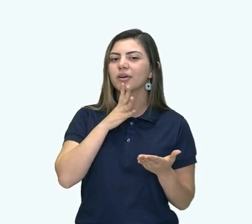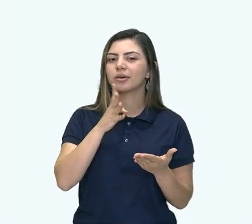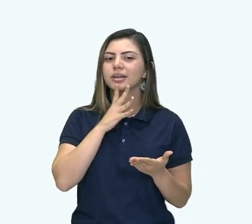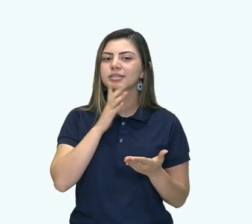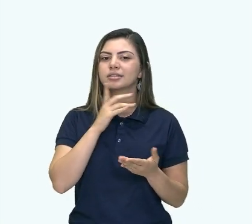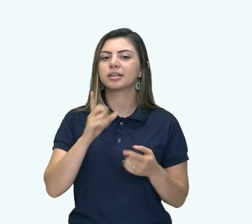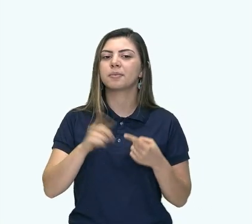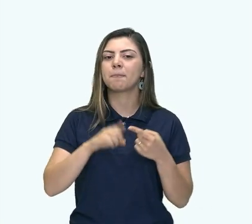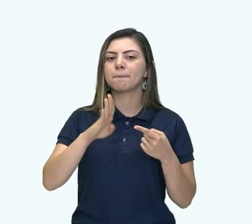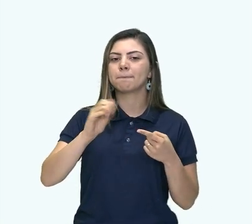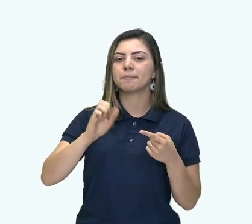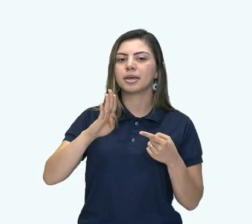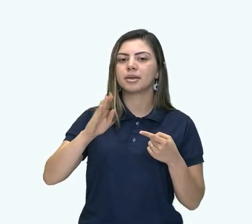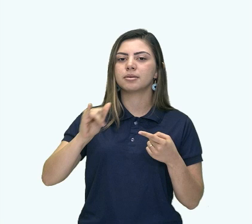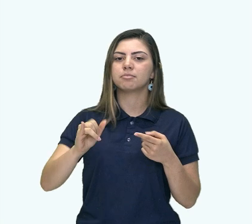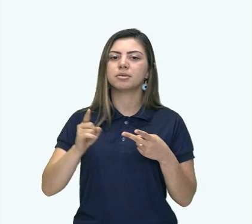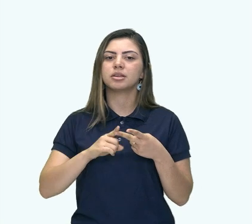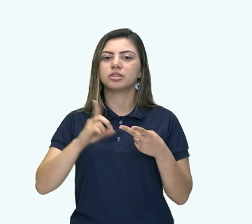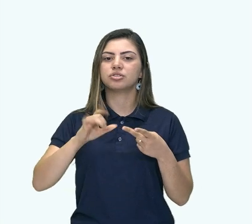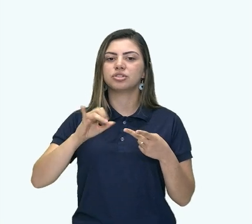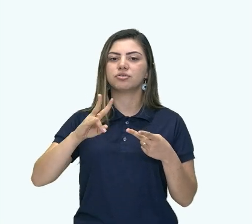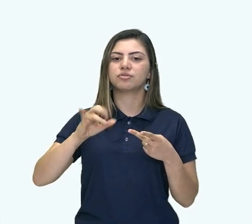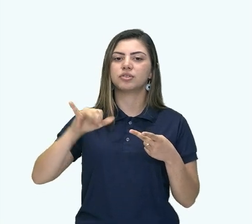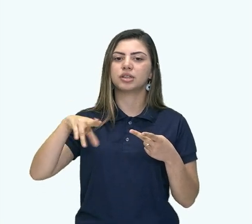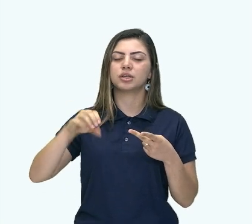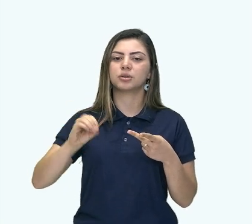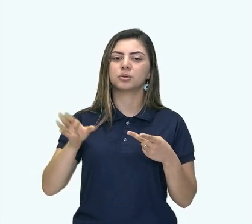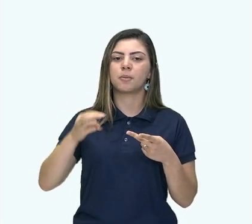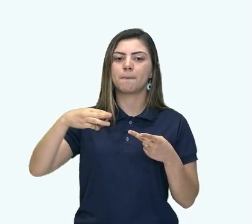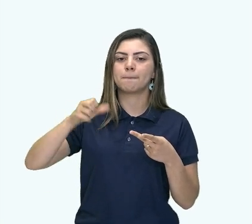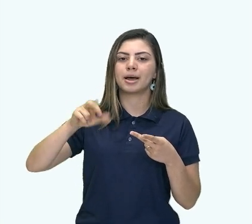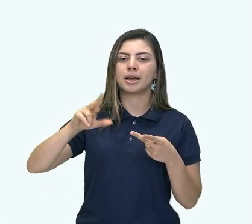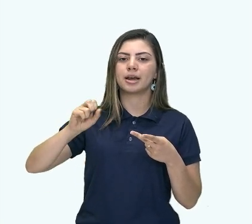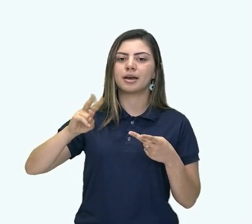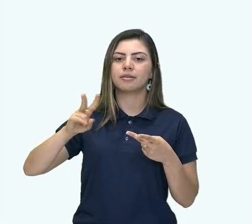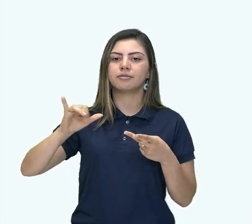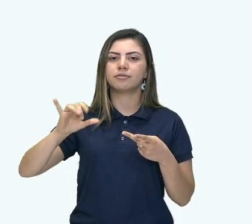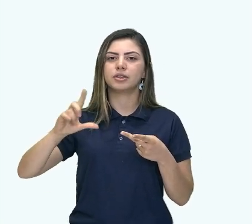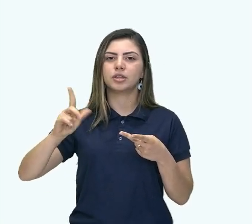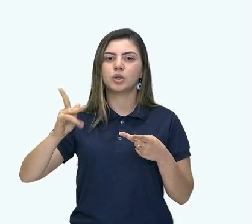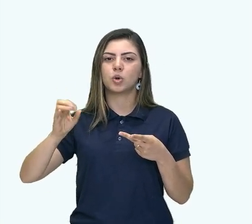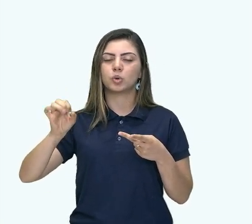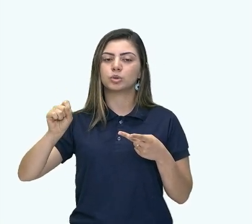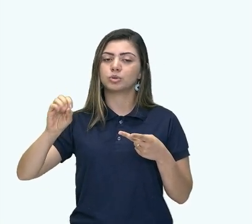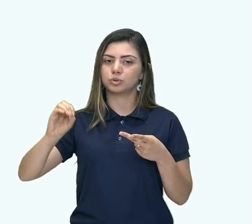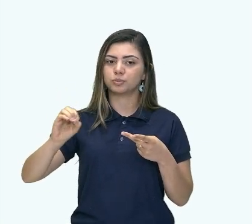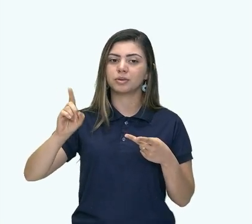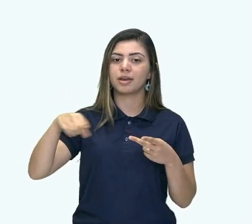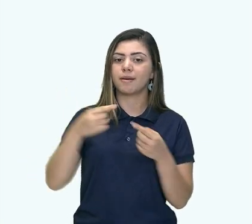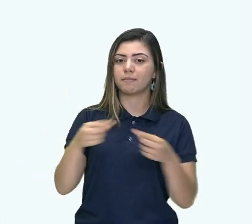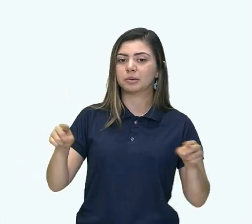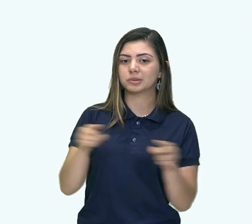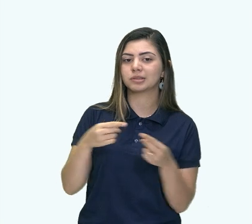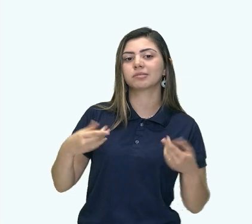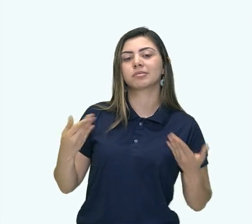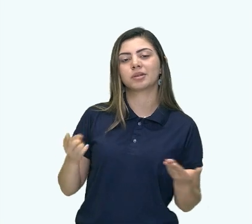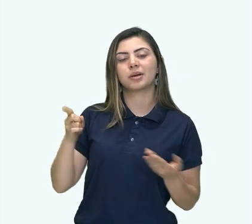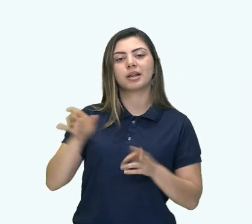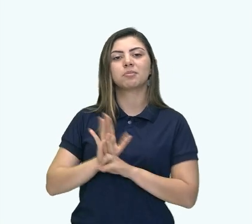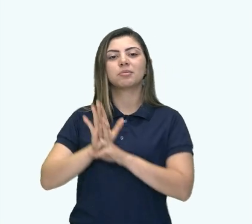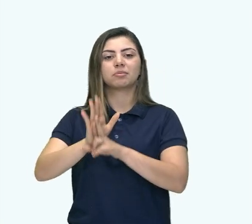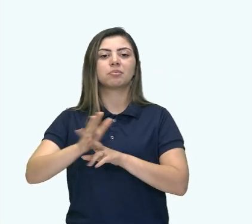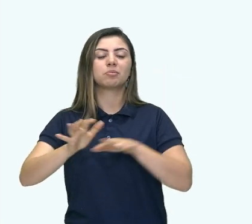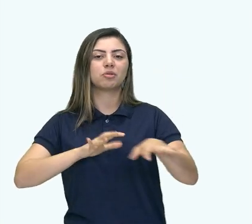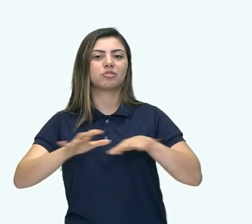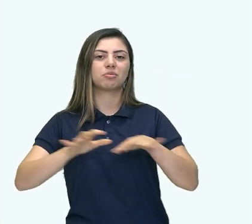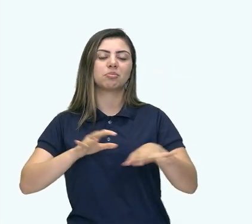Divino Maravilhoso, que é do Caetano, mas ficou bastante marcada na voz dela. E também muito representante do tropicalismo. E